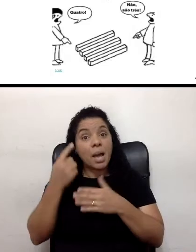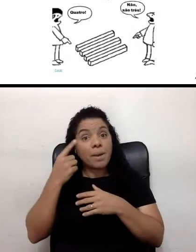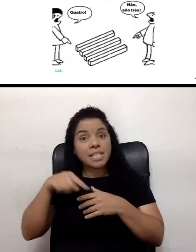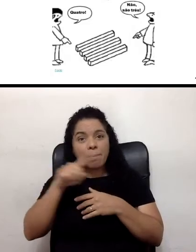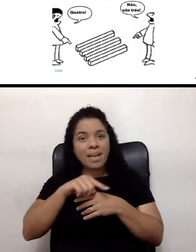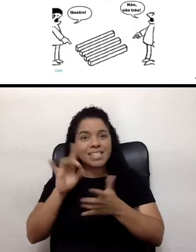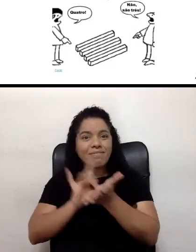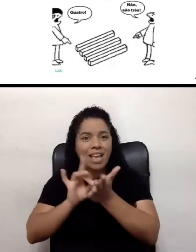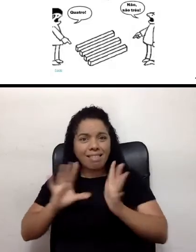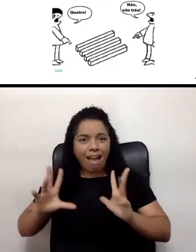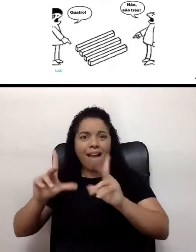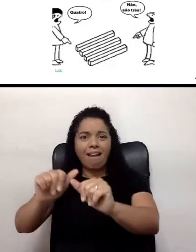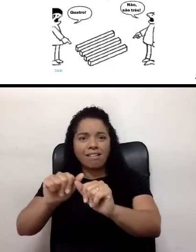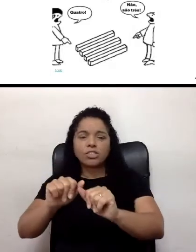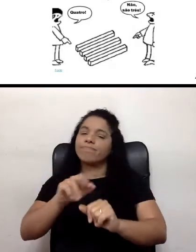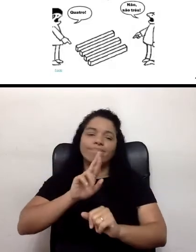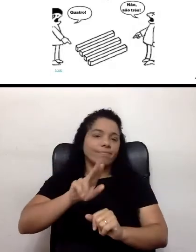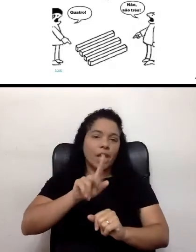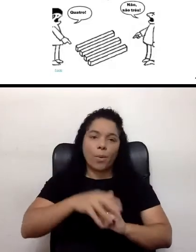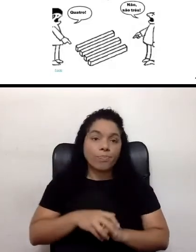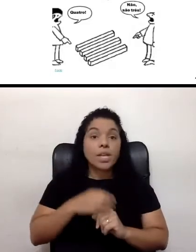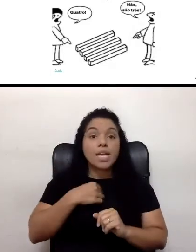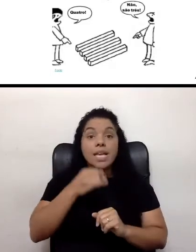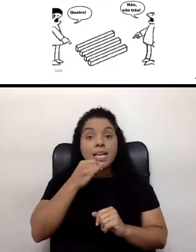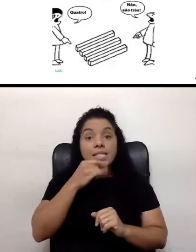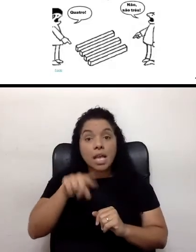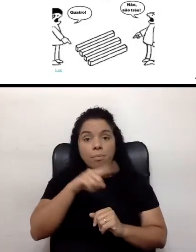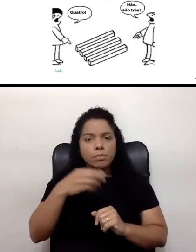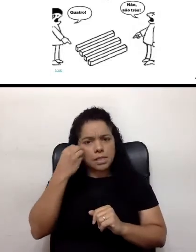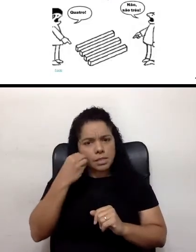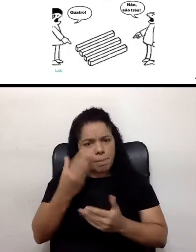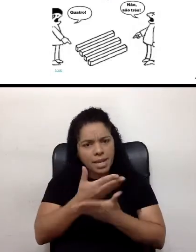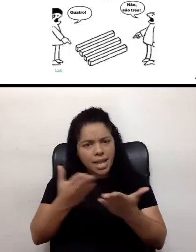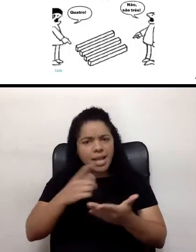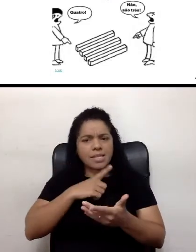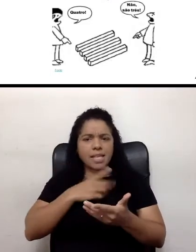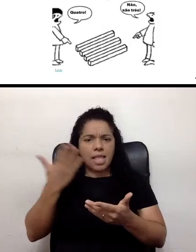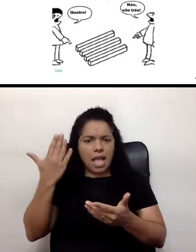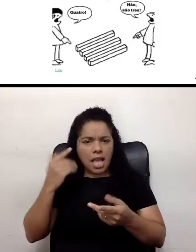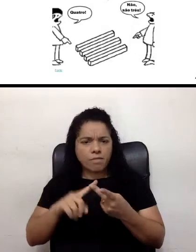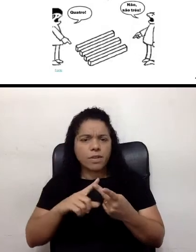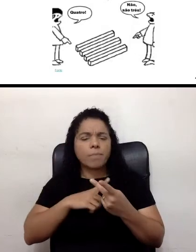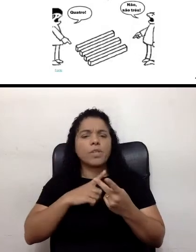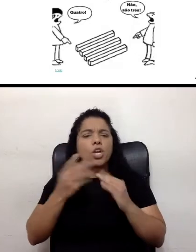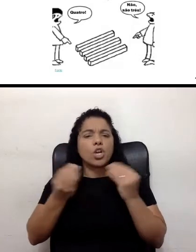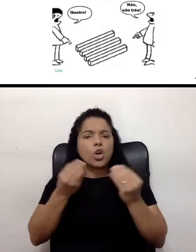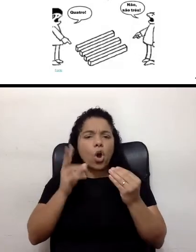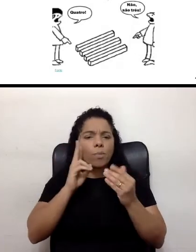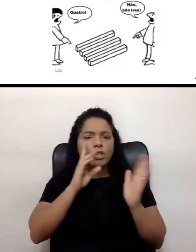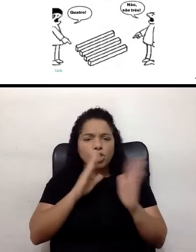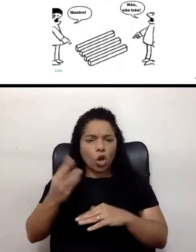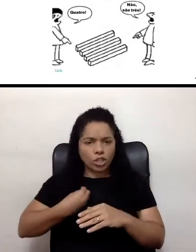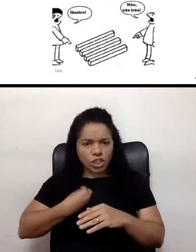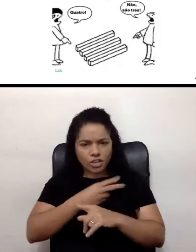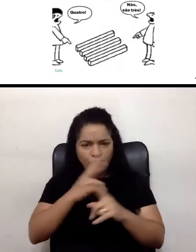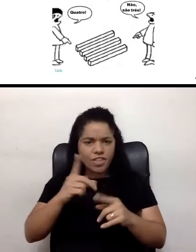todo mundo, né? É aquilo que você... a partir das experiências que você teve, a partir do histórico de vida que você teve,